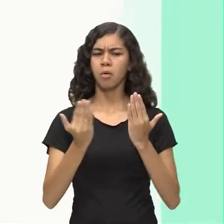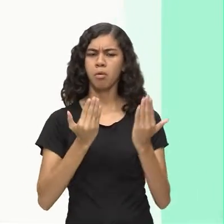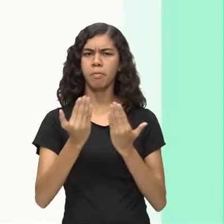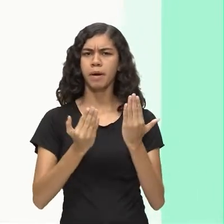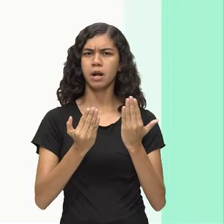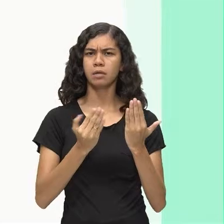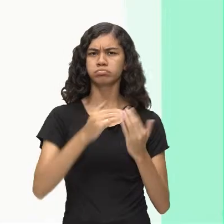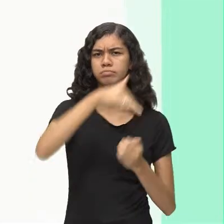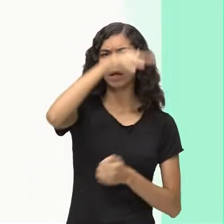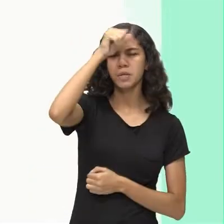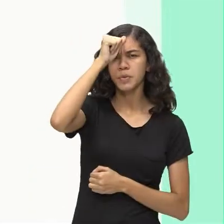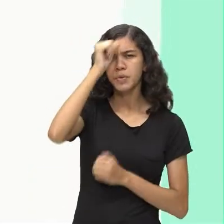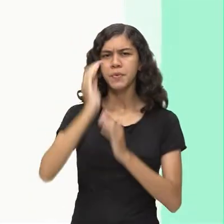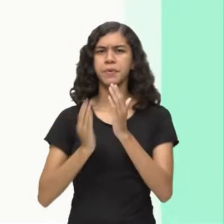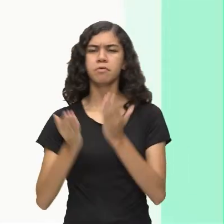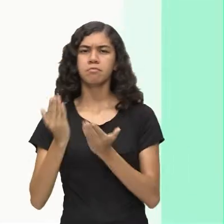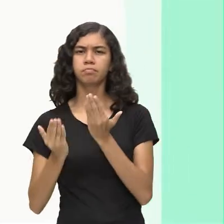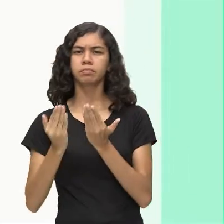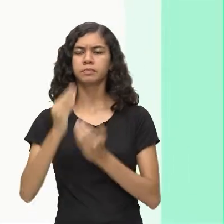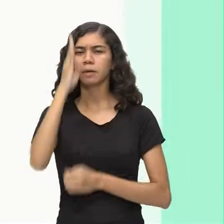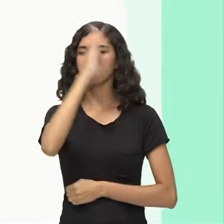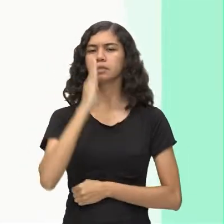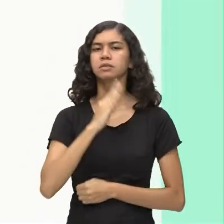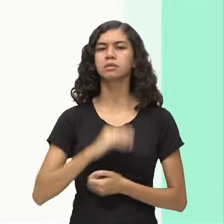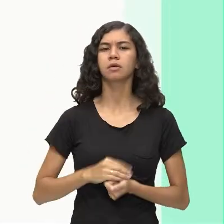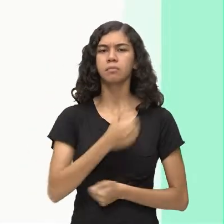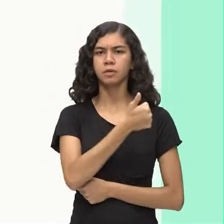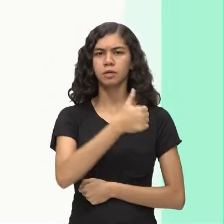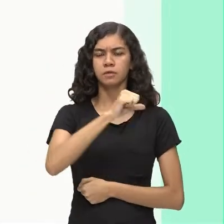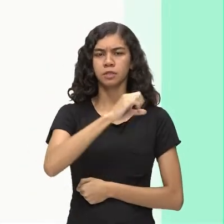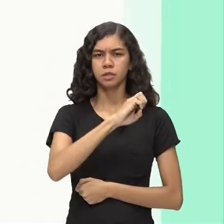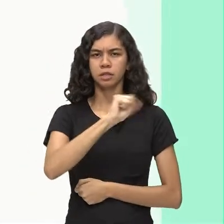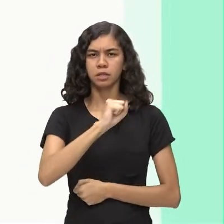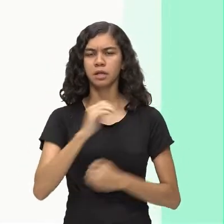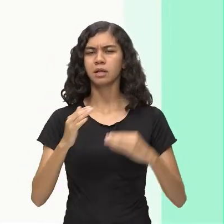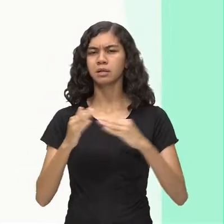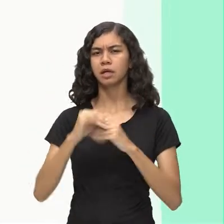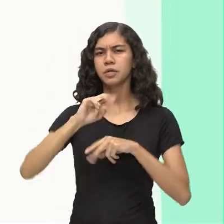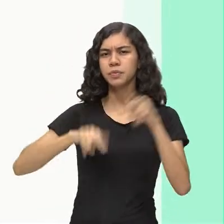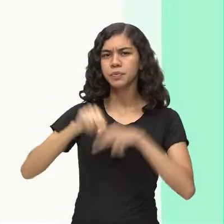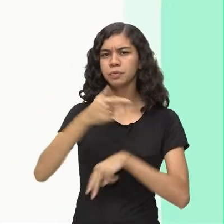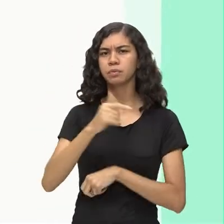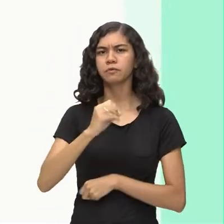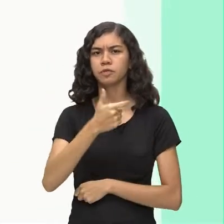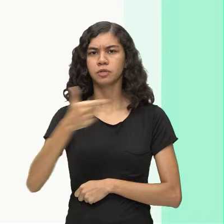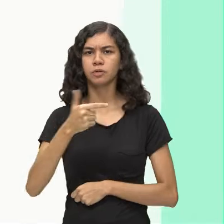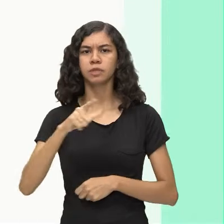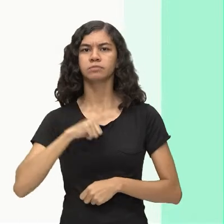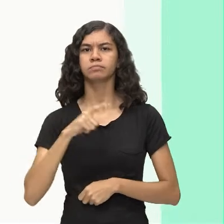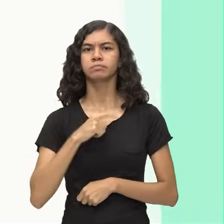desde 1980 até junho de 2022, nós temos aí